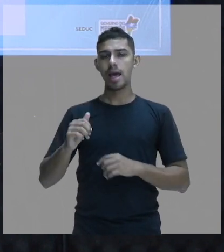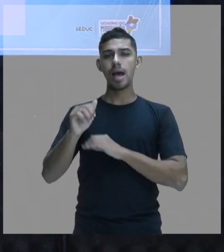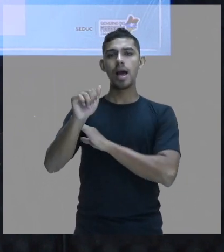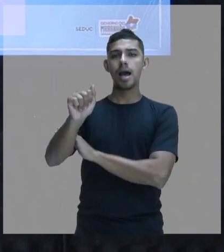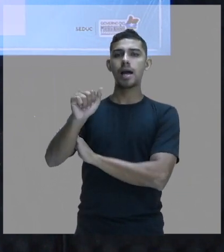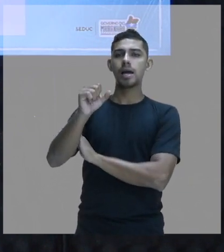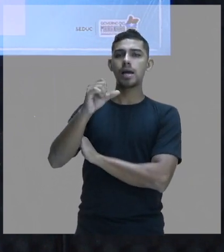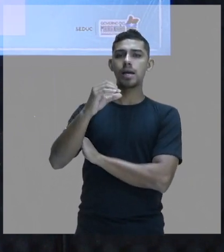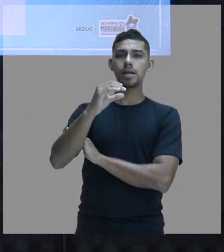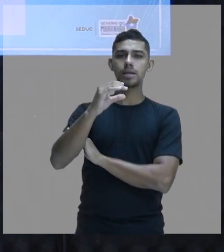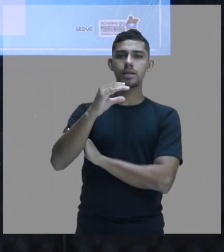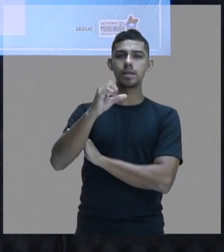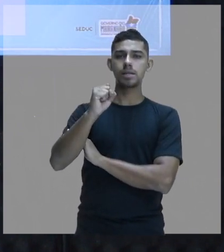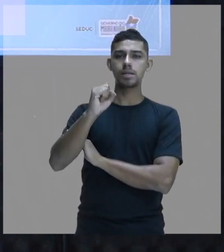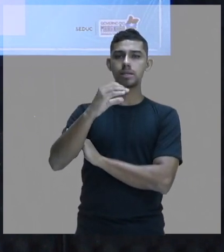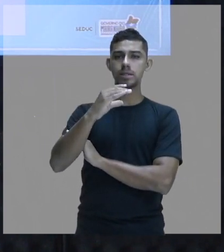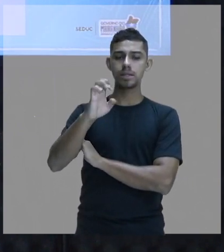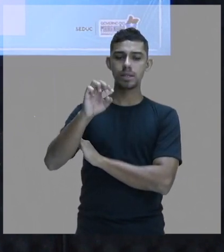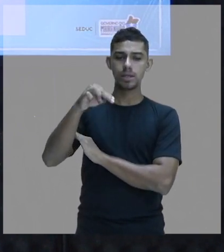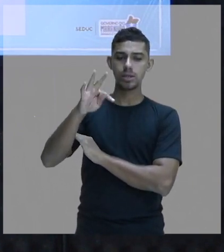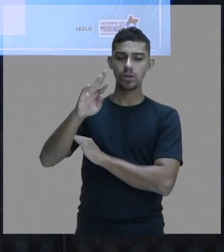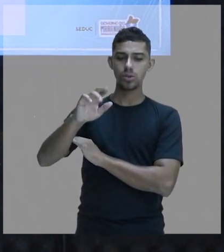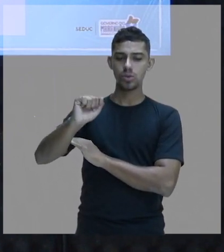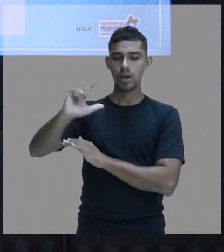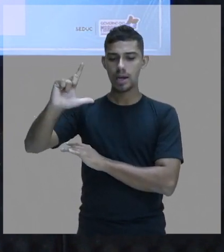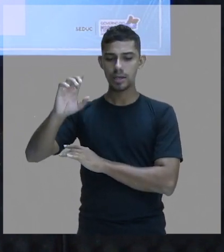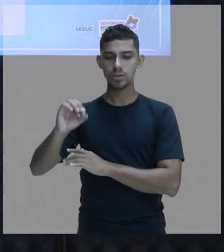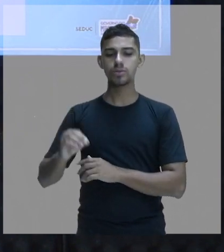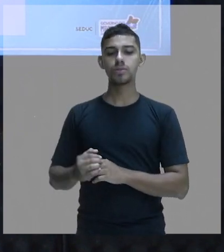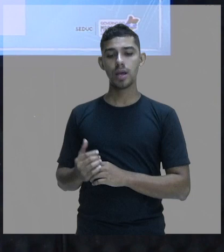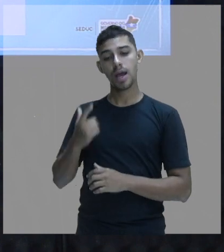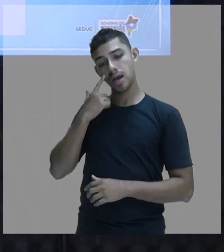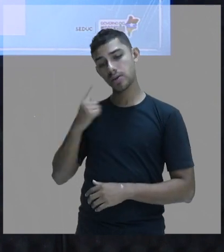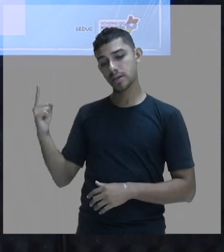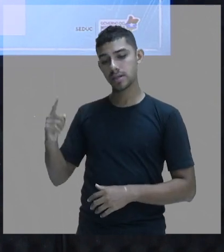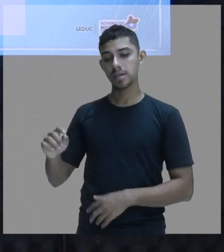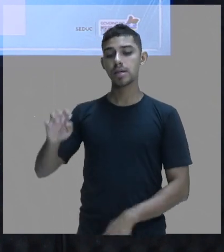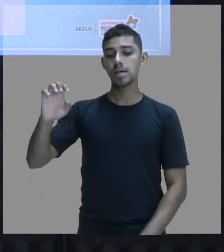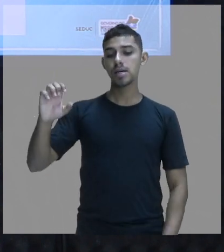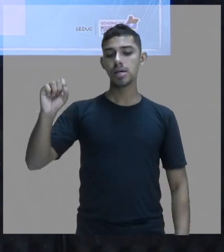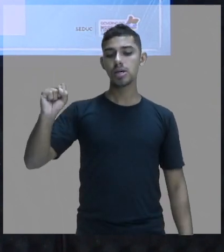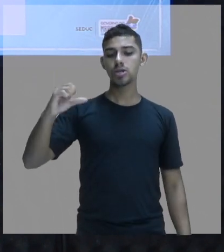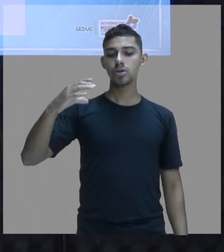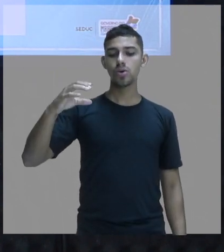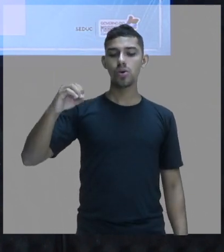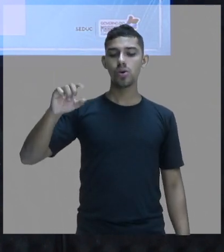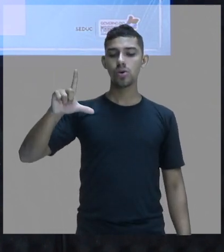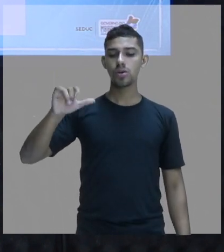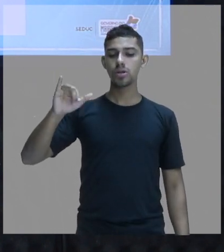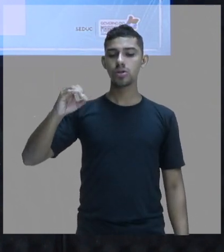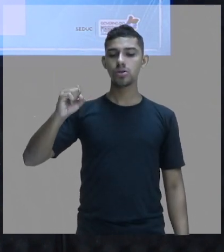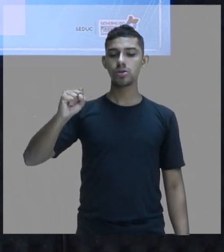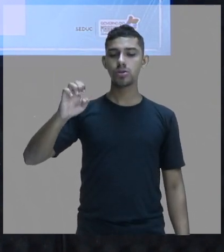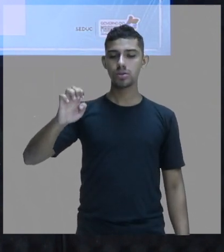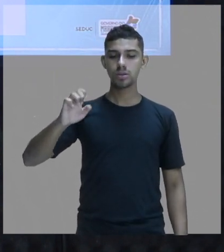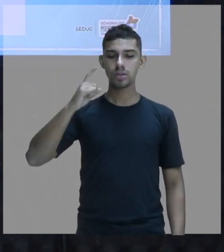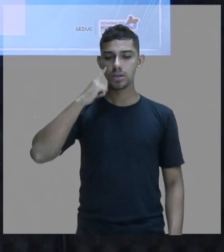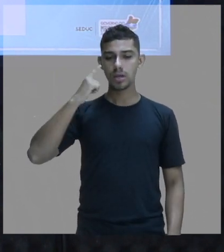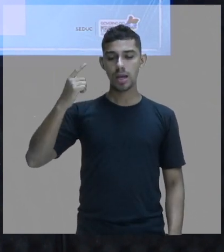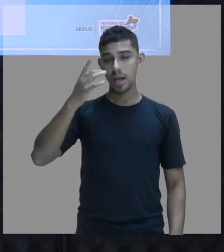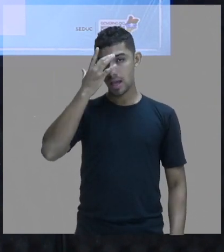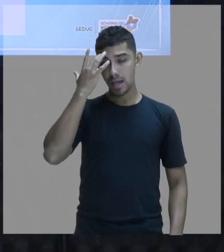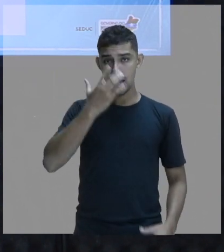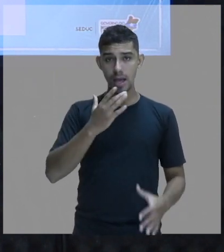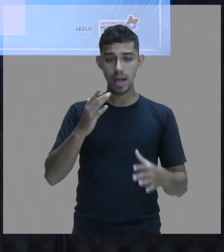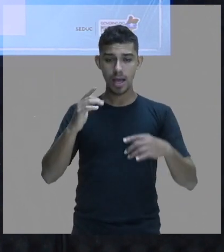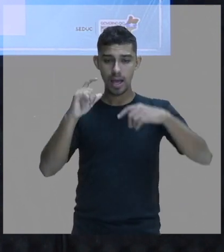aqui nós temos uma hiperlordose. E aqui a escoliose, que são o quê? São alterações posturais laterais, que